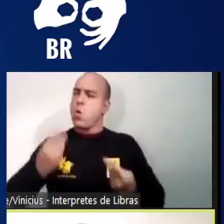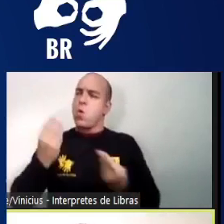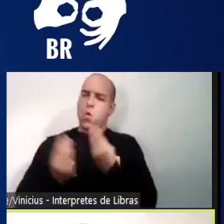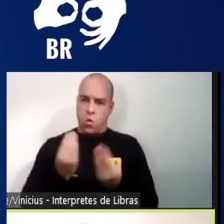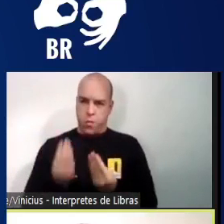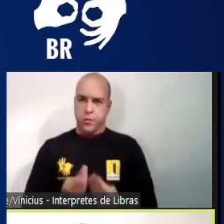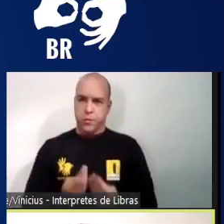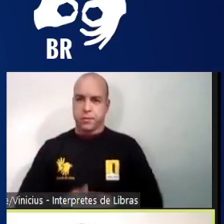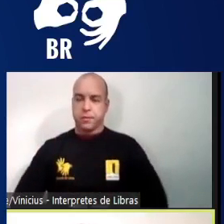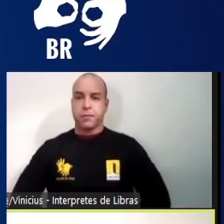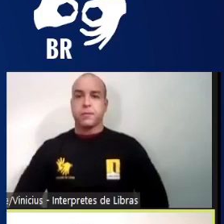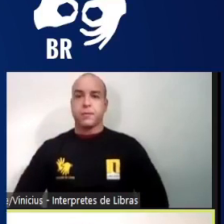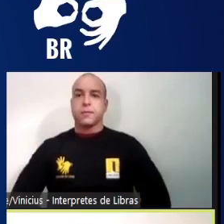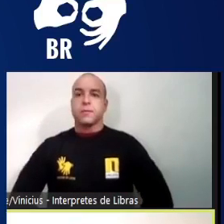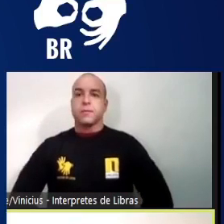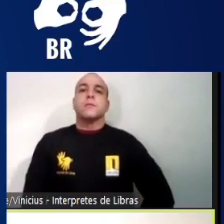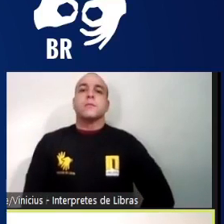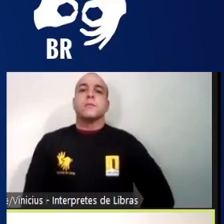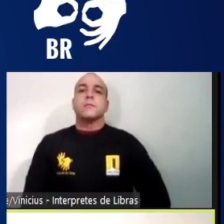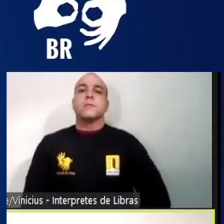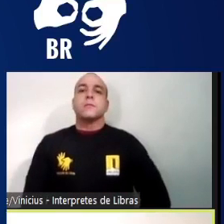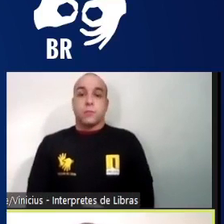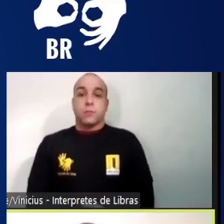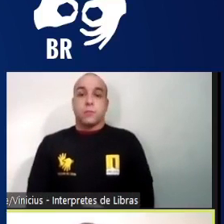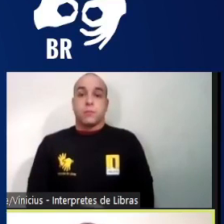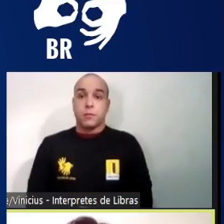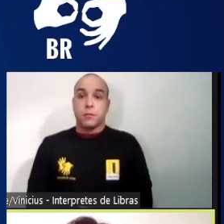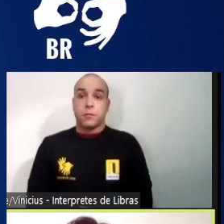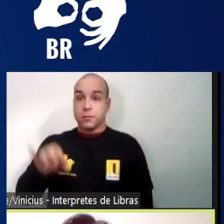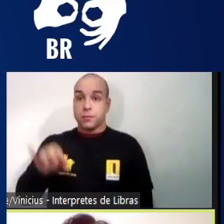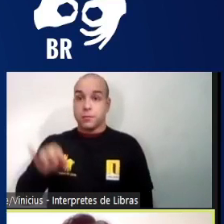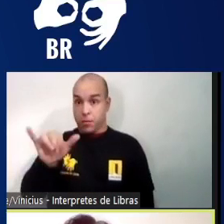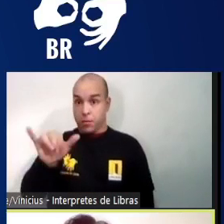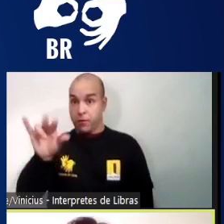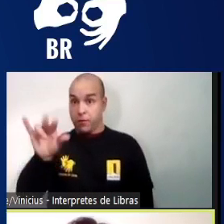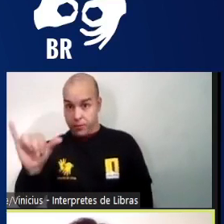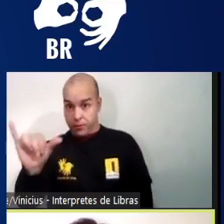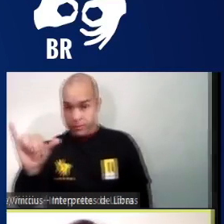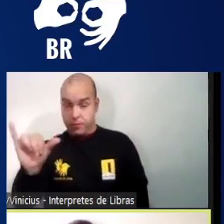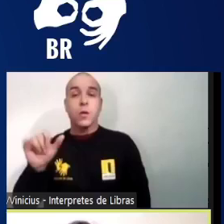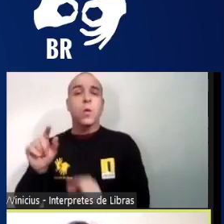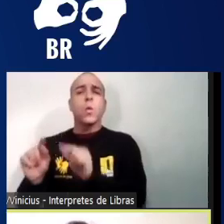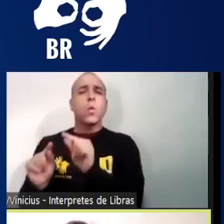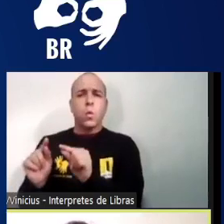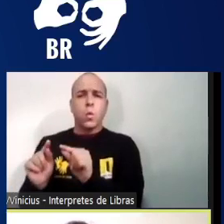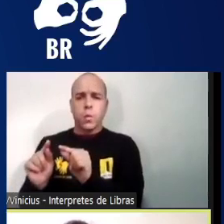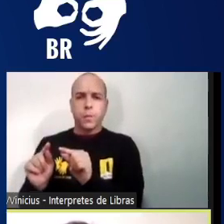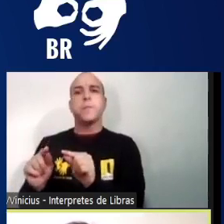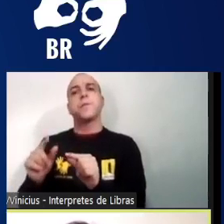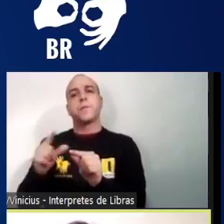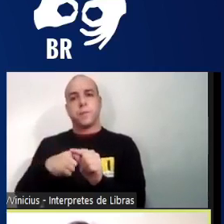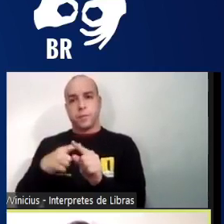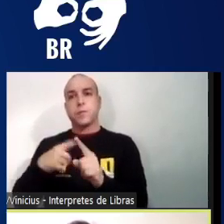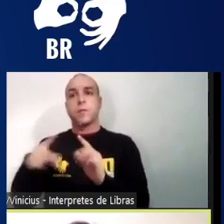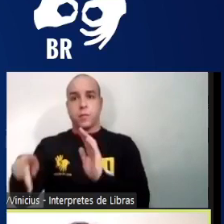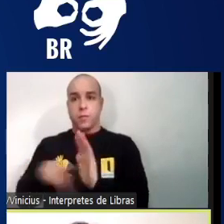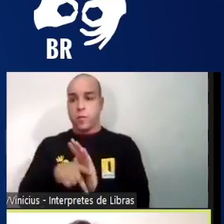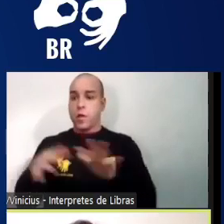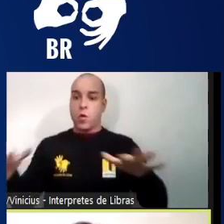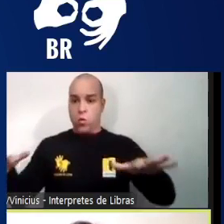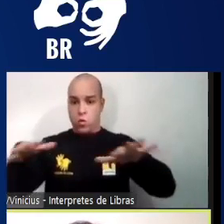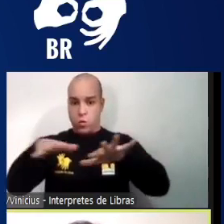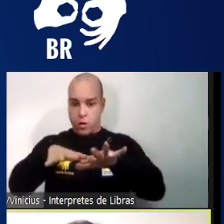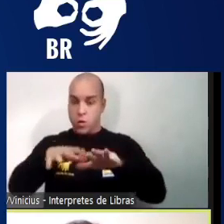nossa convidada de hoje. Ive é vice-presidente e diretora executiva das unidades de inclusão da Unileu